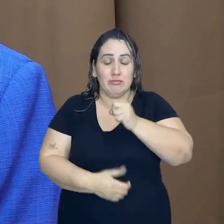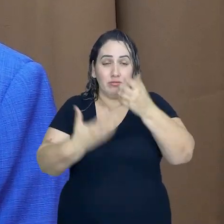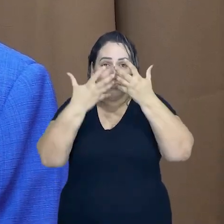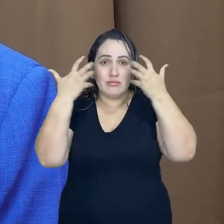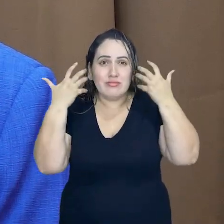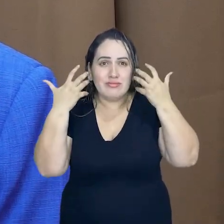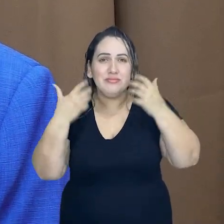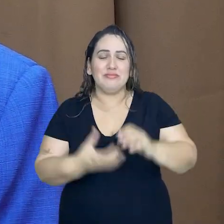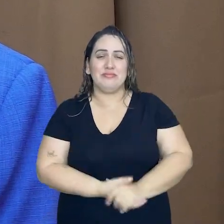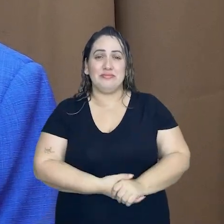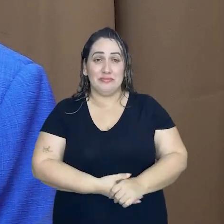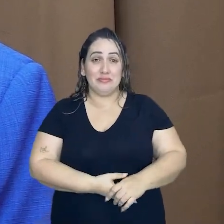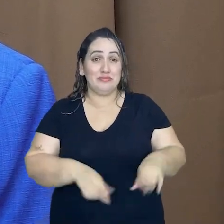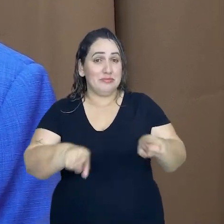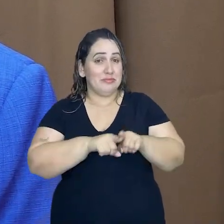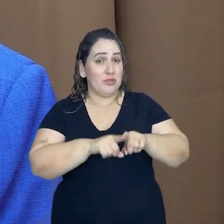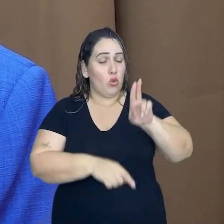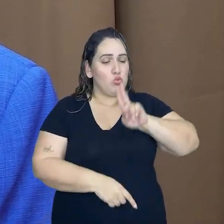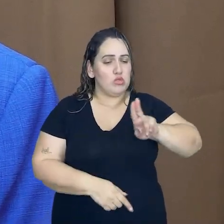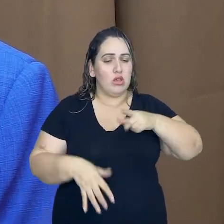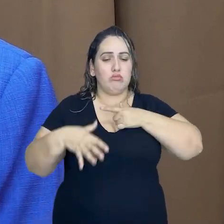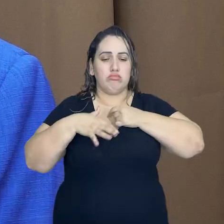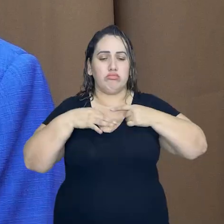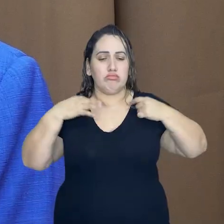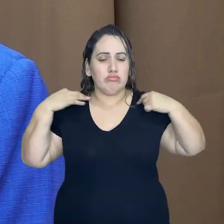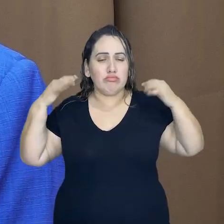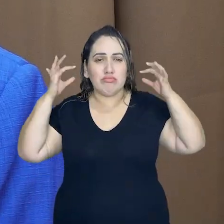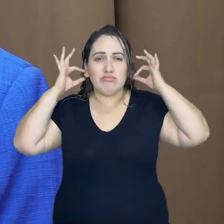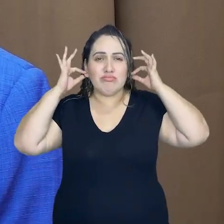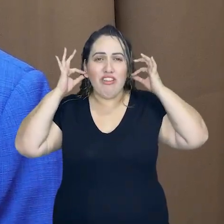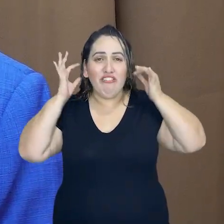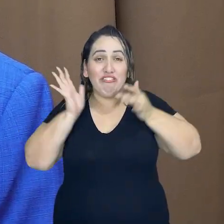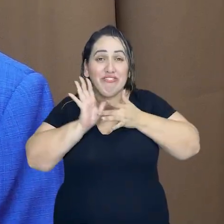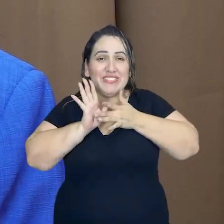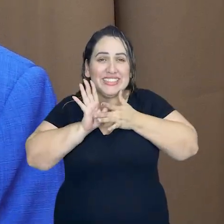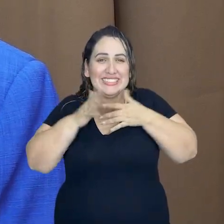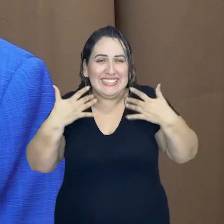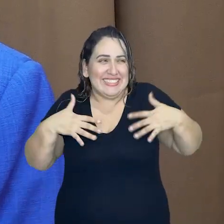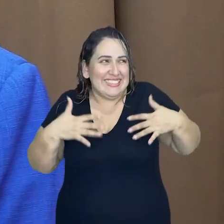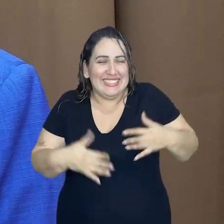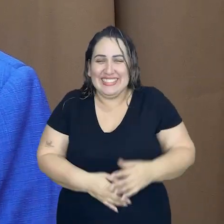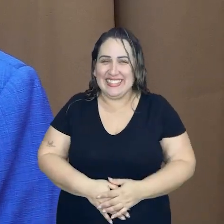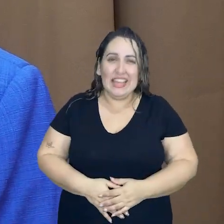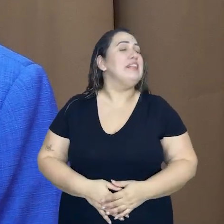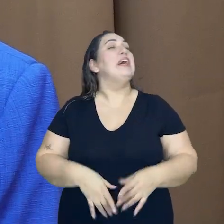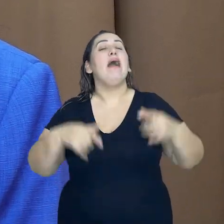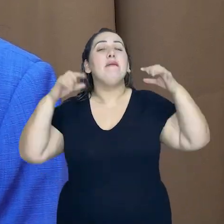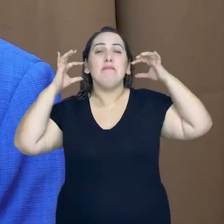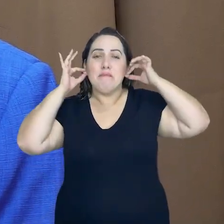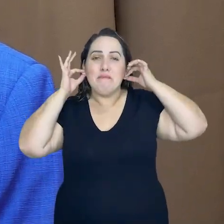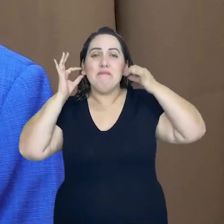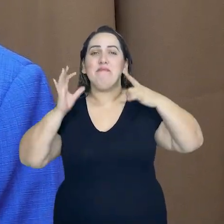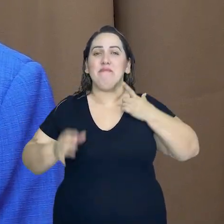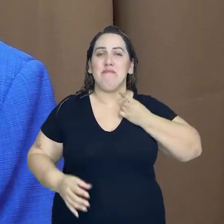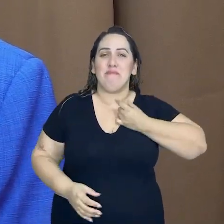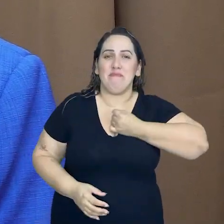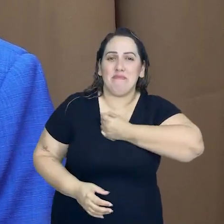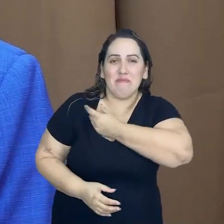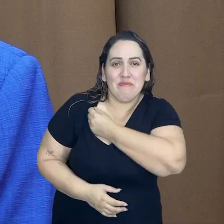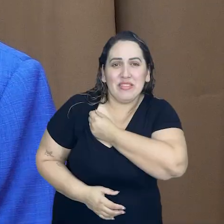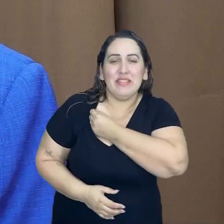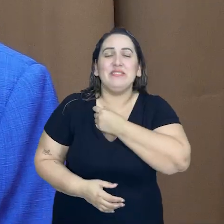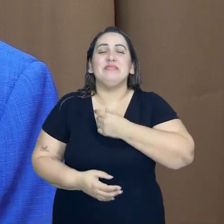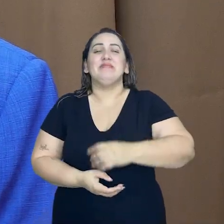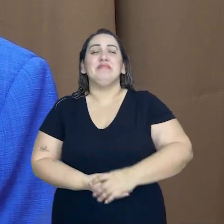E estou usando bijuterias, tá? Brincos e colares, inclusive um